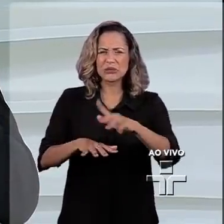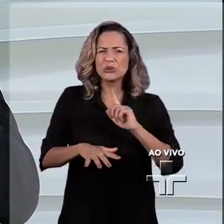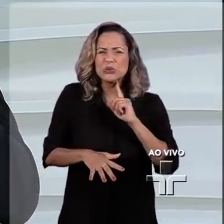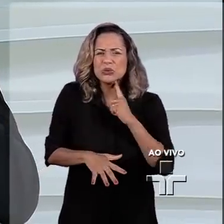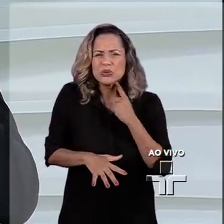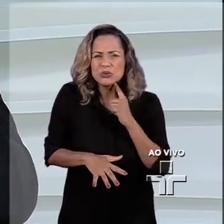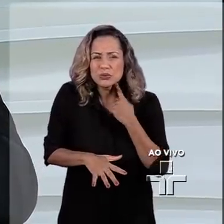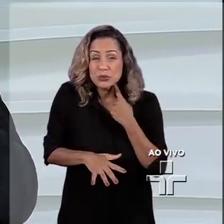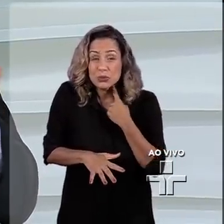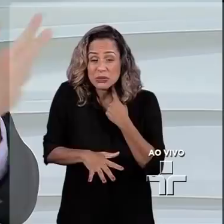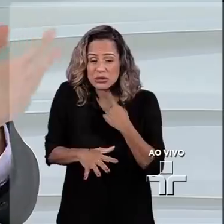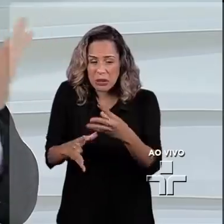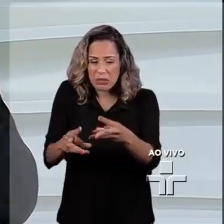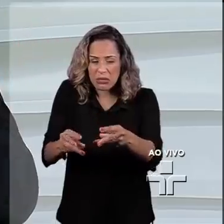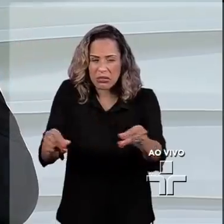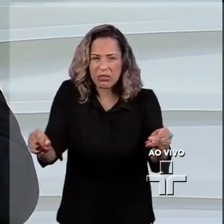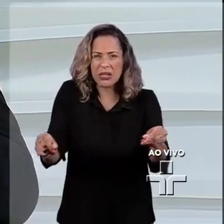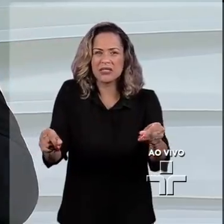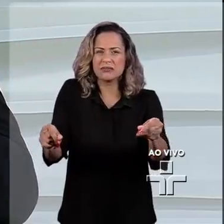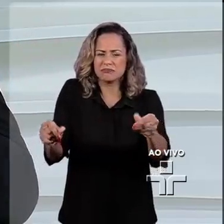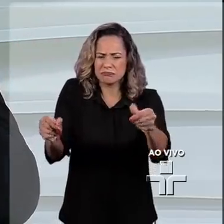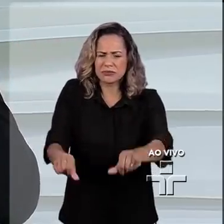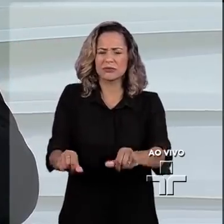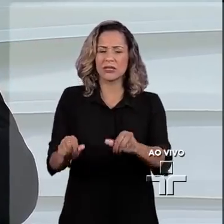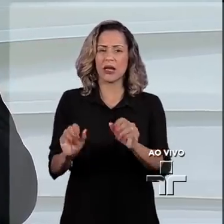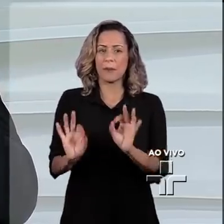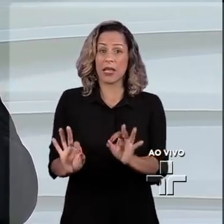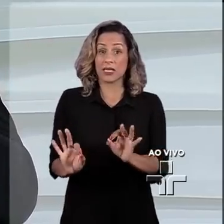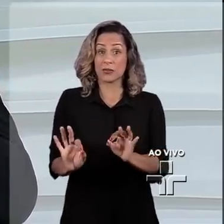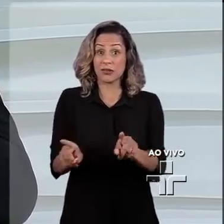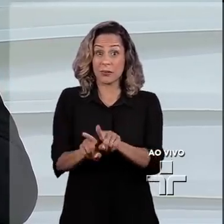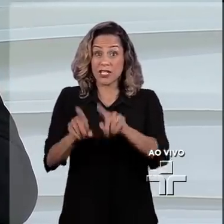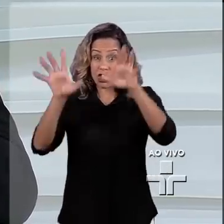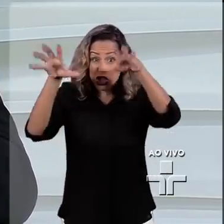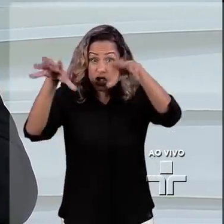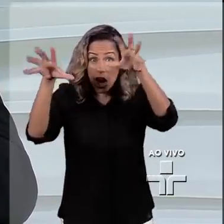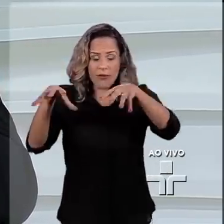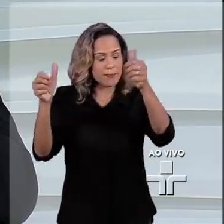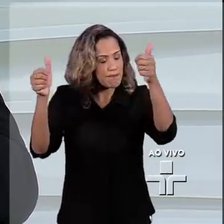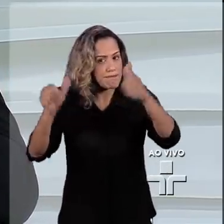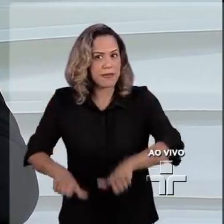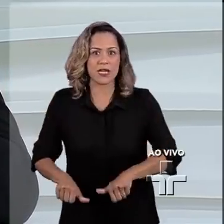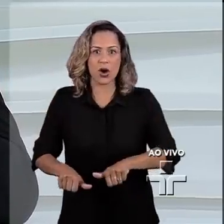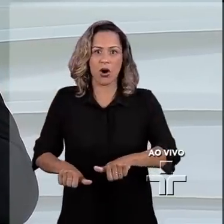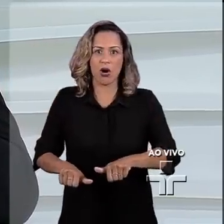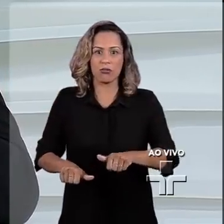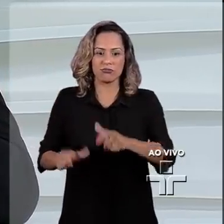quando chove muito, aliás, felizmente está chovendo, muitos bairros alagam.